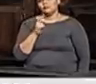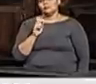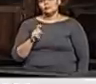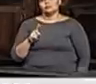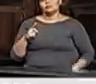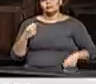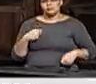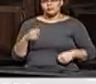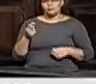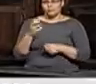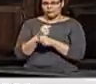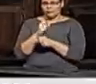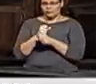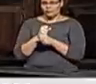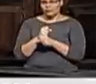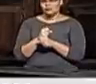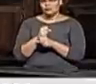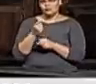pede as contas, Pezão.